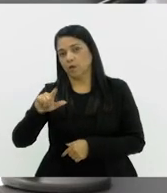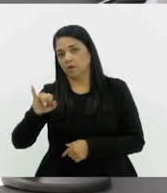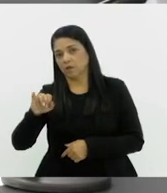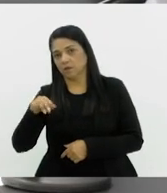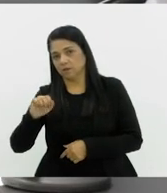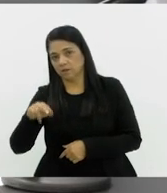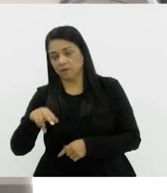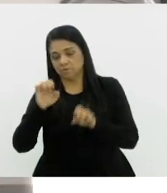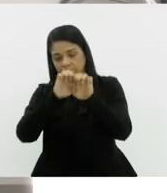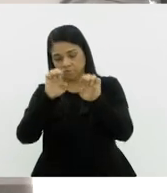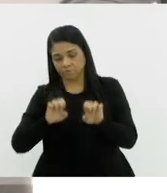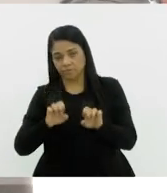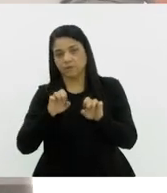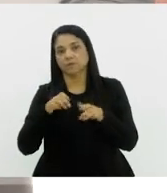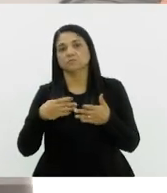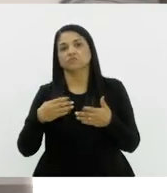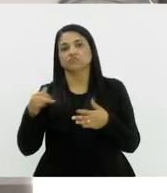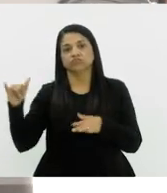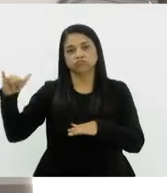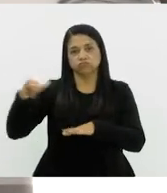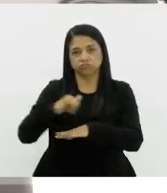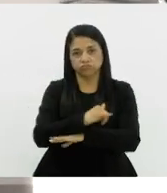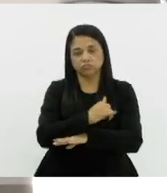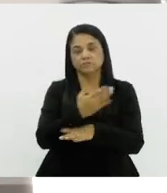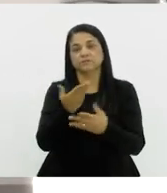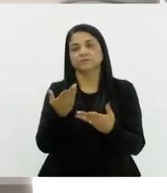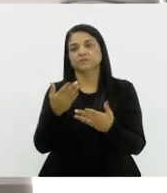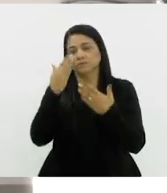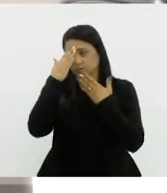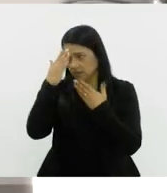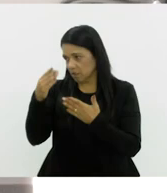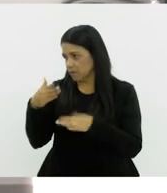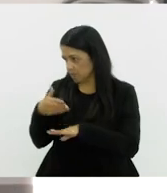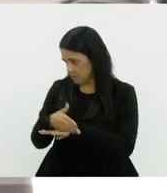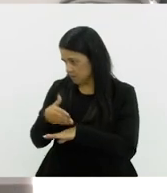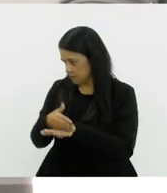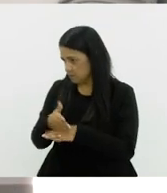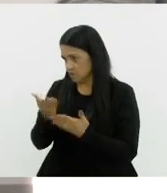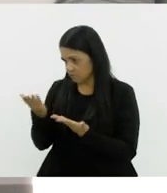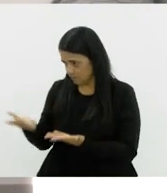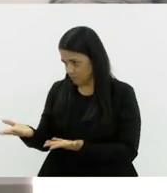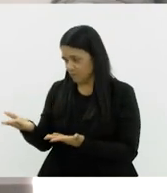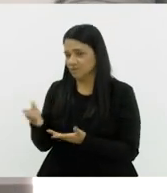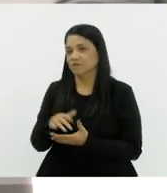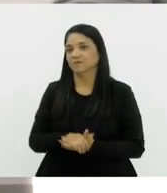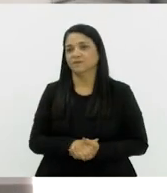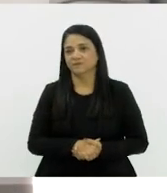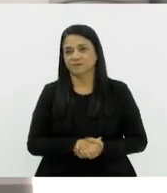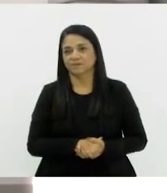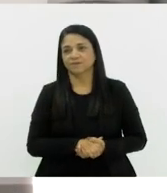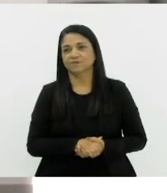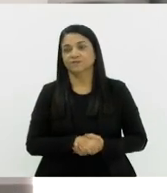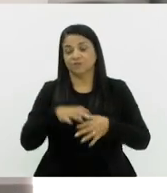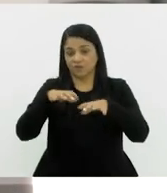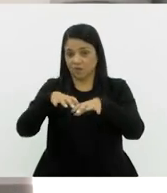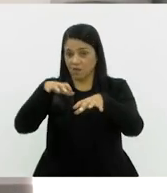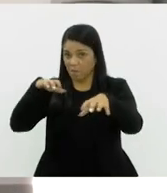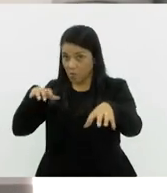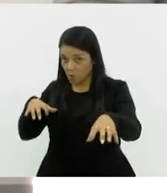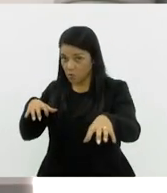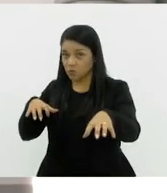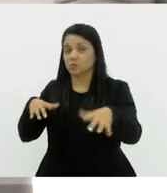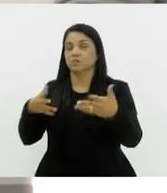infraestrutura aeroportuária. Obrigado aqui pela presença de vocês. Vocês estão remotos,